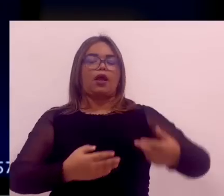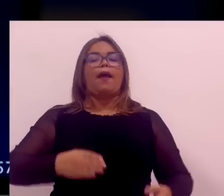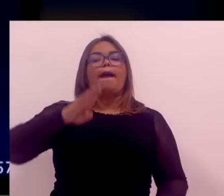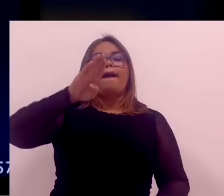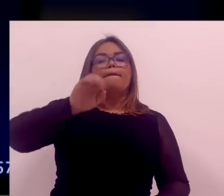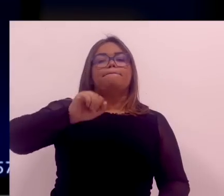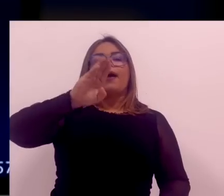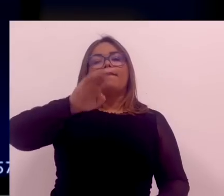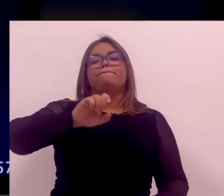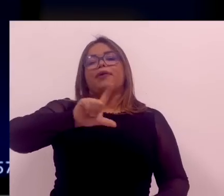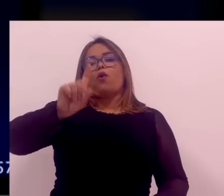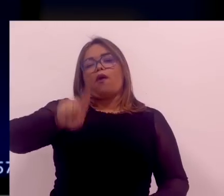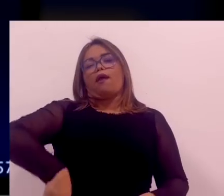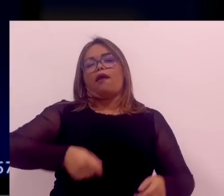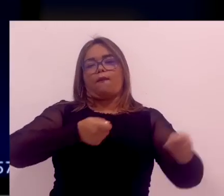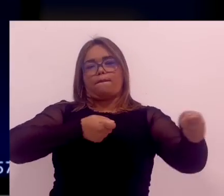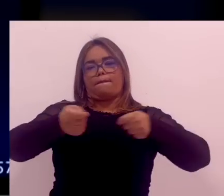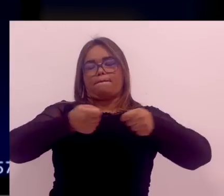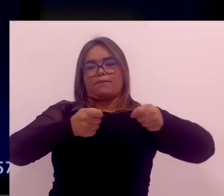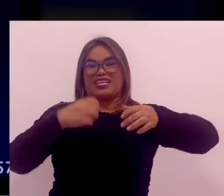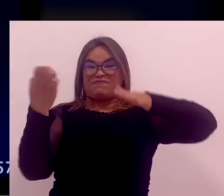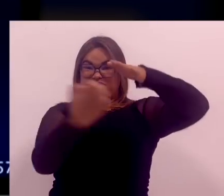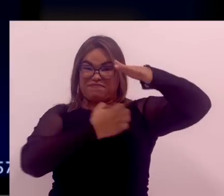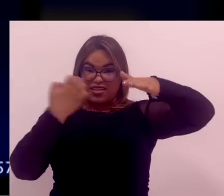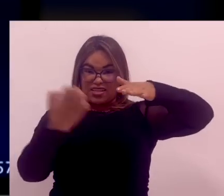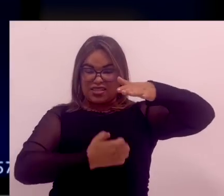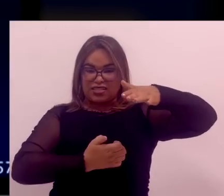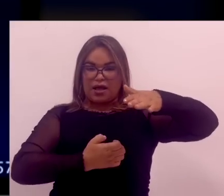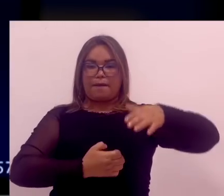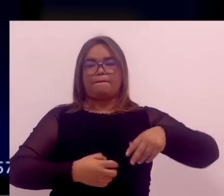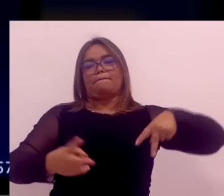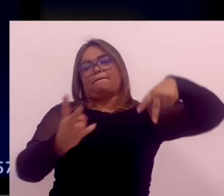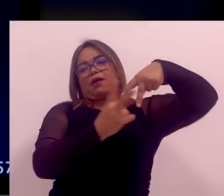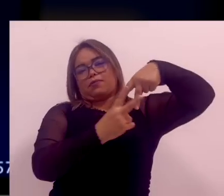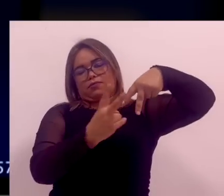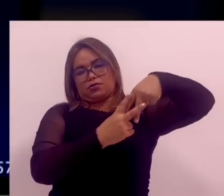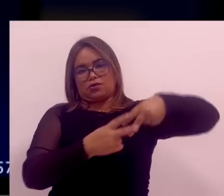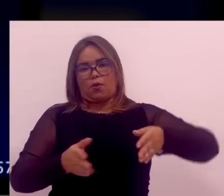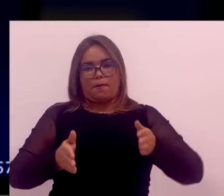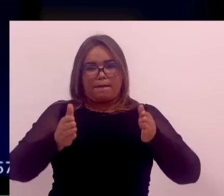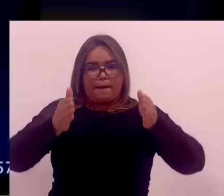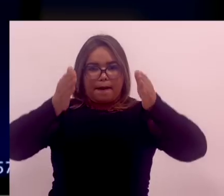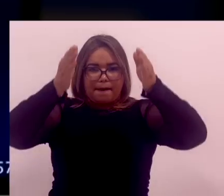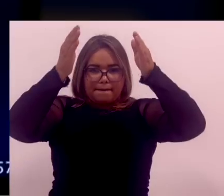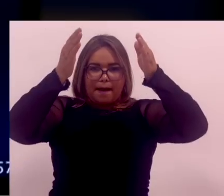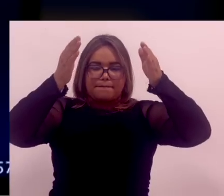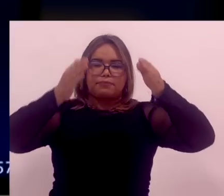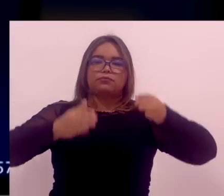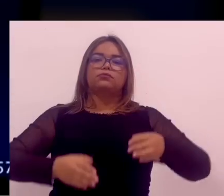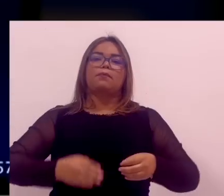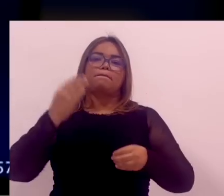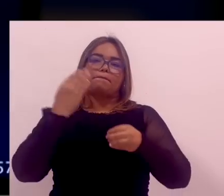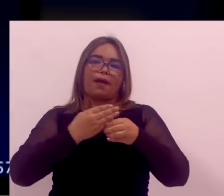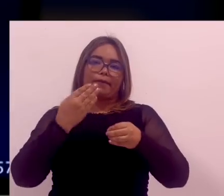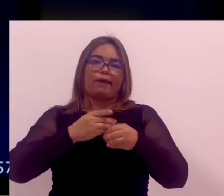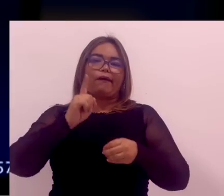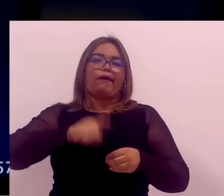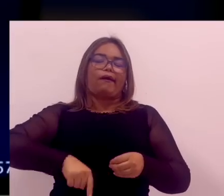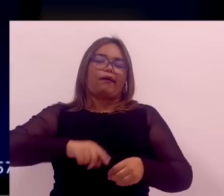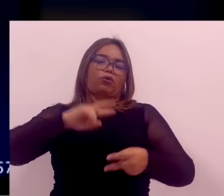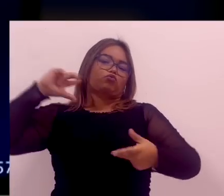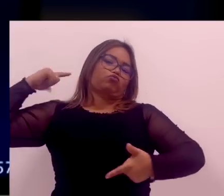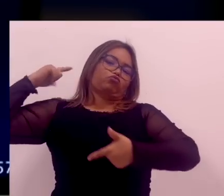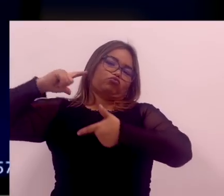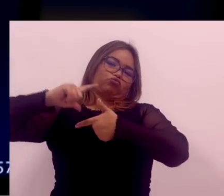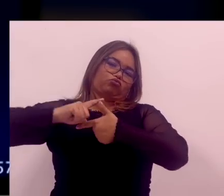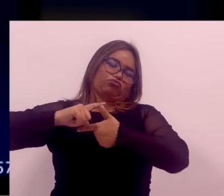representava uma empresa maçônica. É bem conhecido que a Torre de Babel É uma das tradições mais antigas da